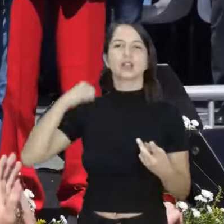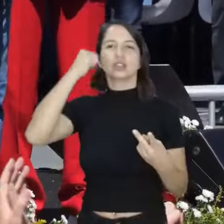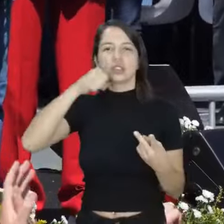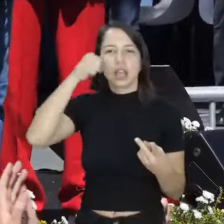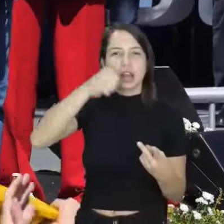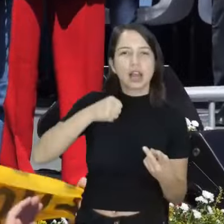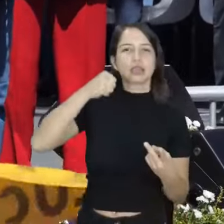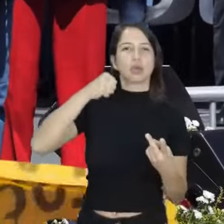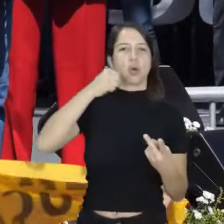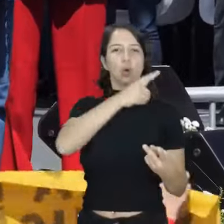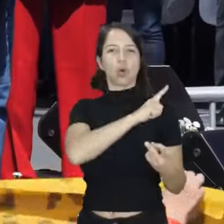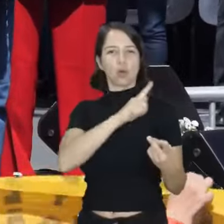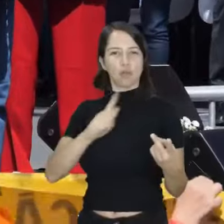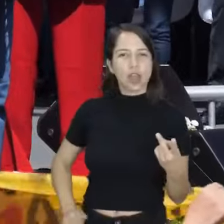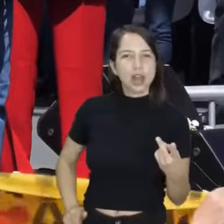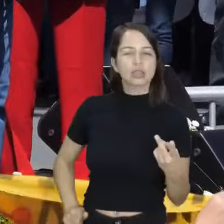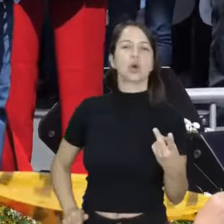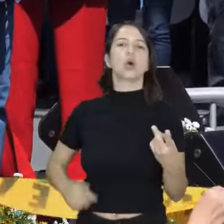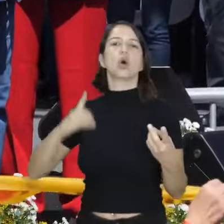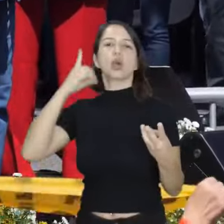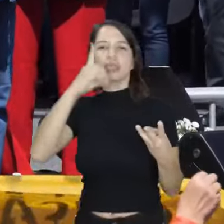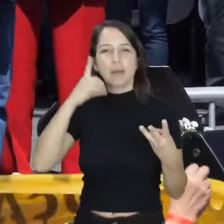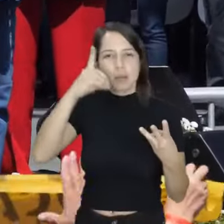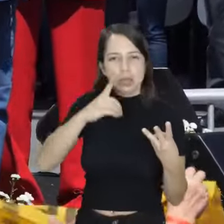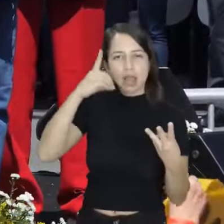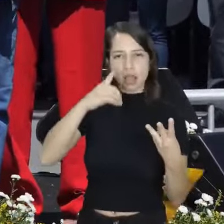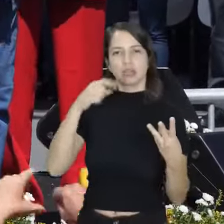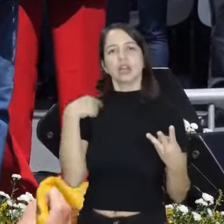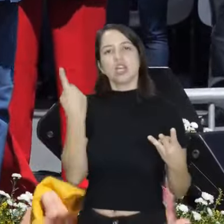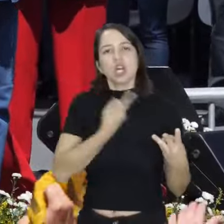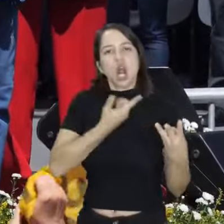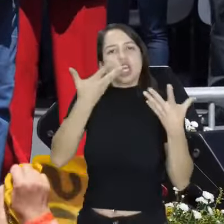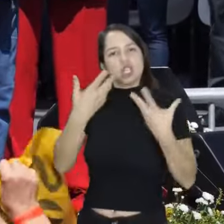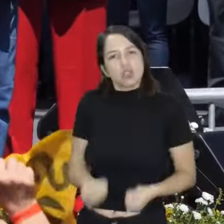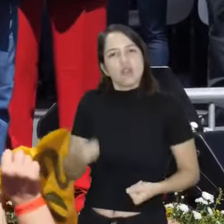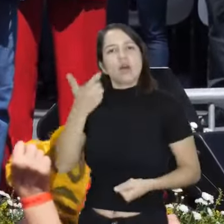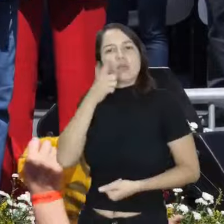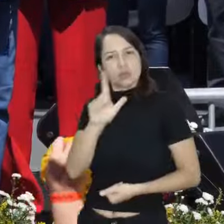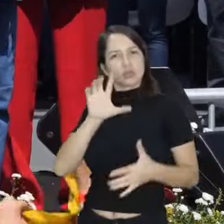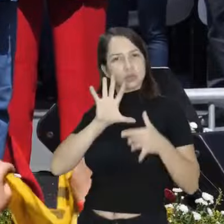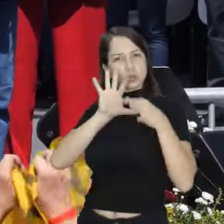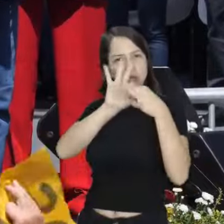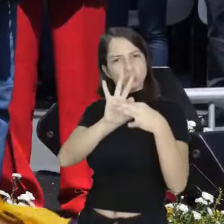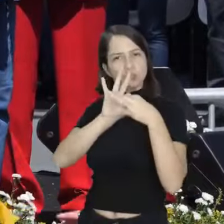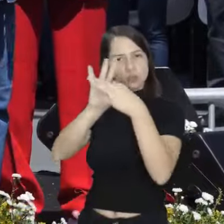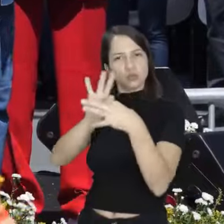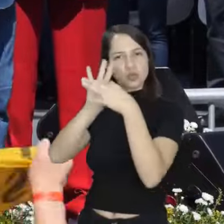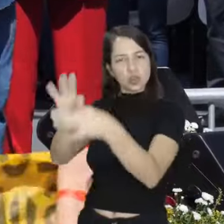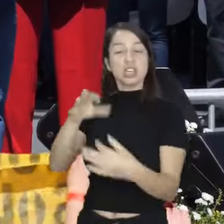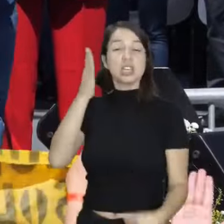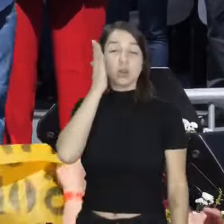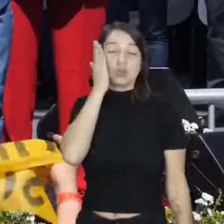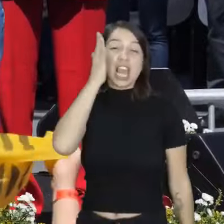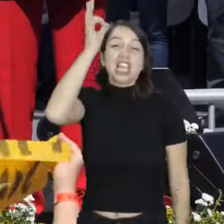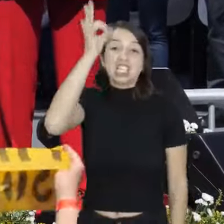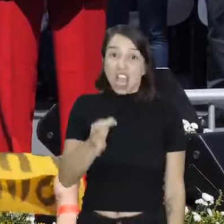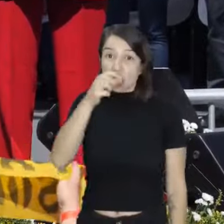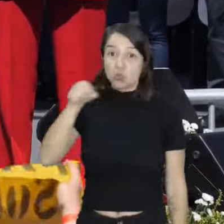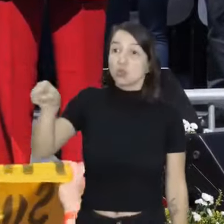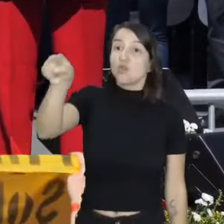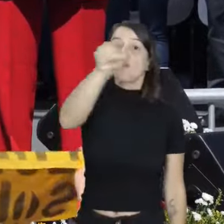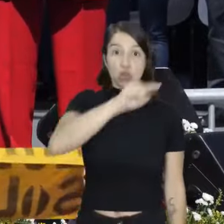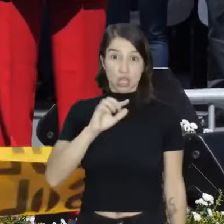certeza que vocês sentirão orgulho do nosso novo governo, porque nós precisamos fazer mais e melhor. E eu não